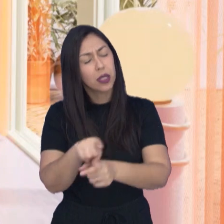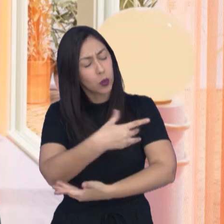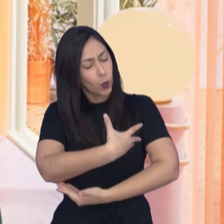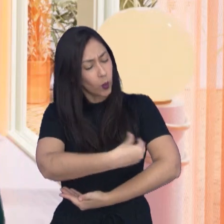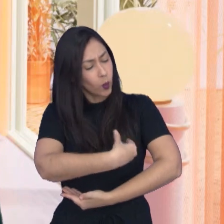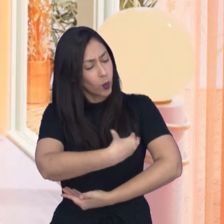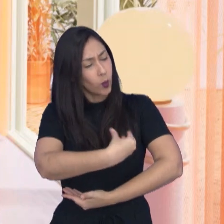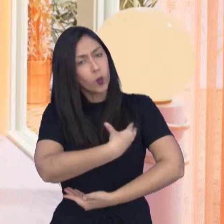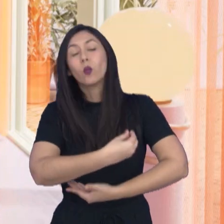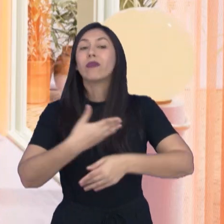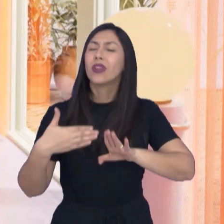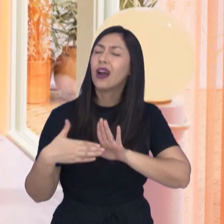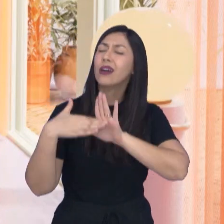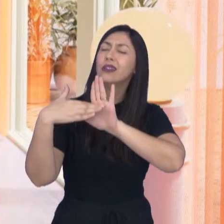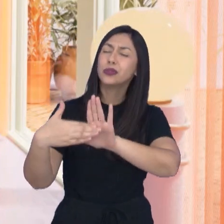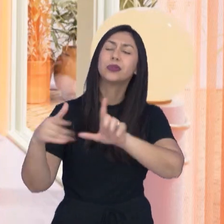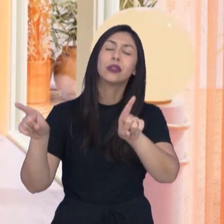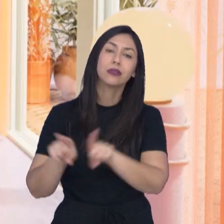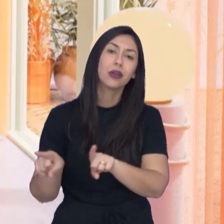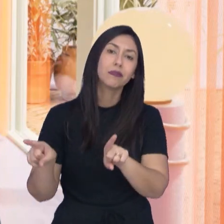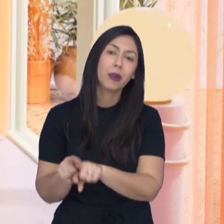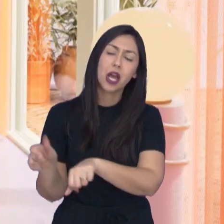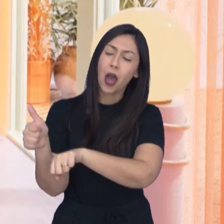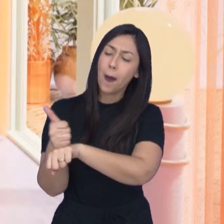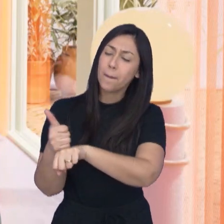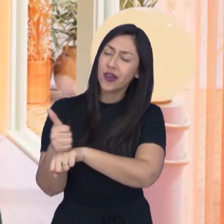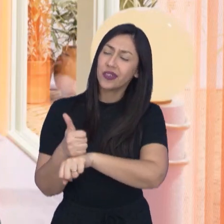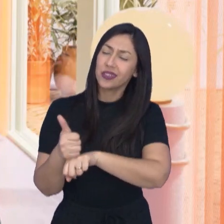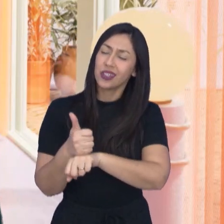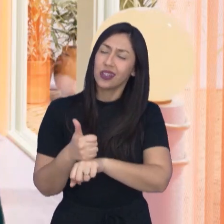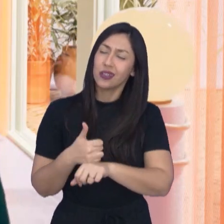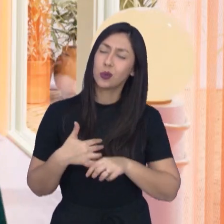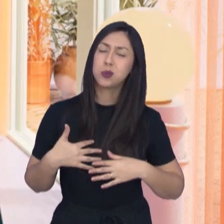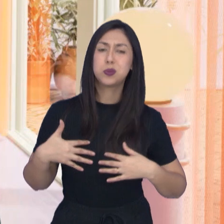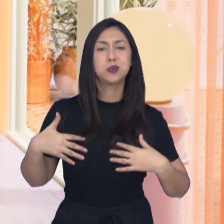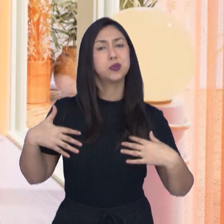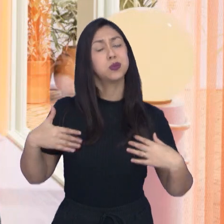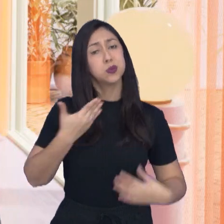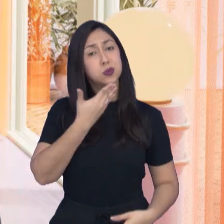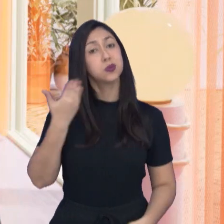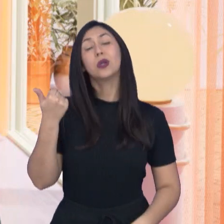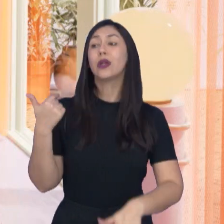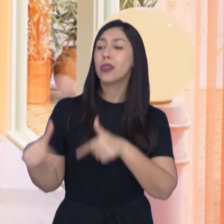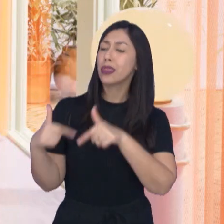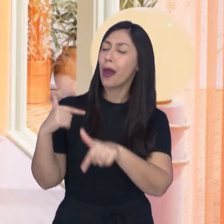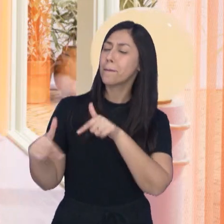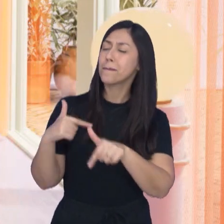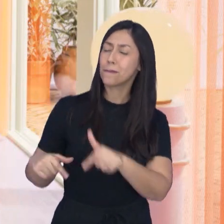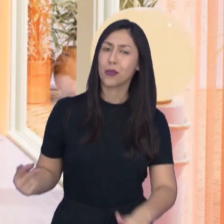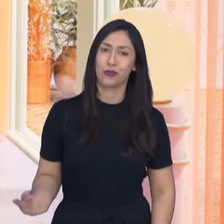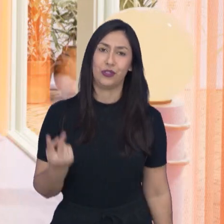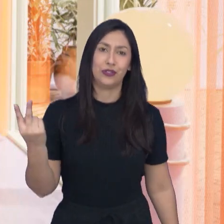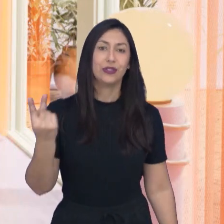isso facilita, isso deixa muito mais a profissional à vontade, menos preocupada, né, e claro, valorizando o trabalho onde ele